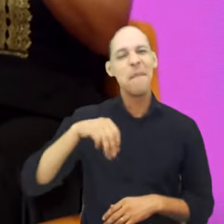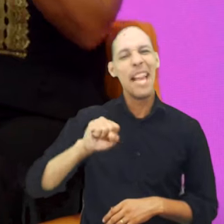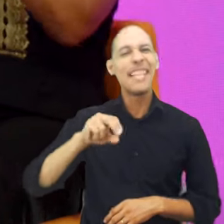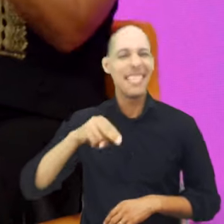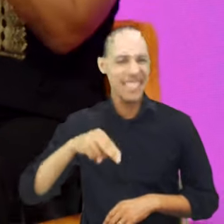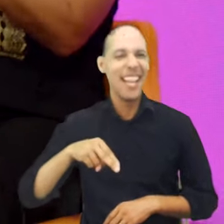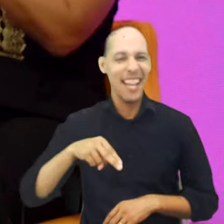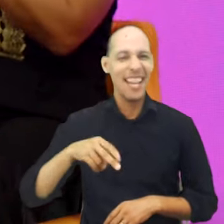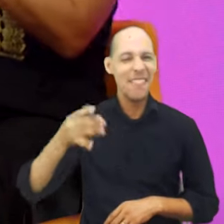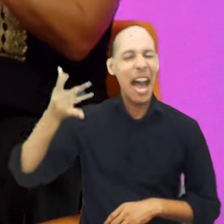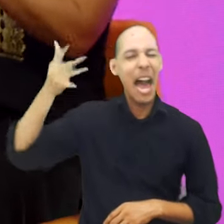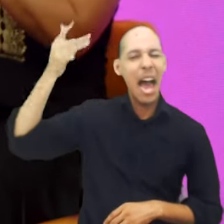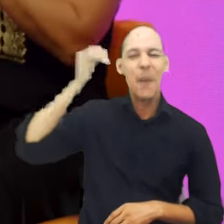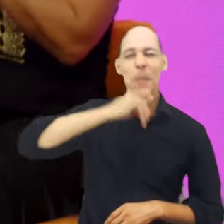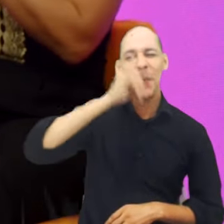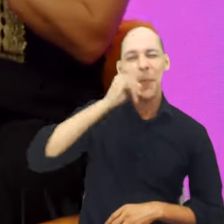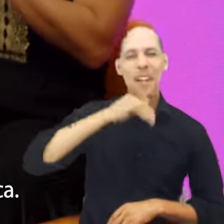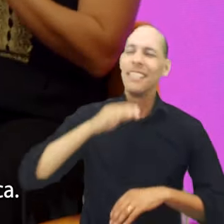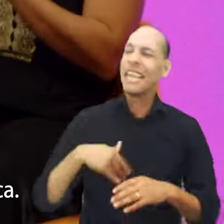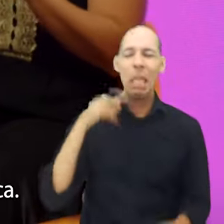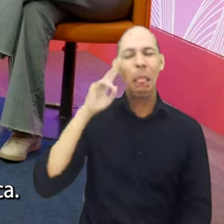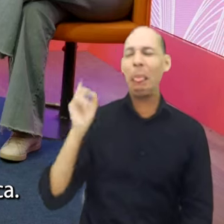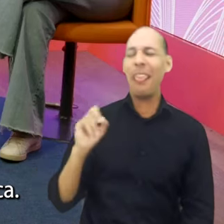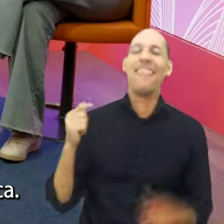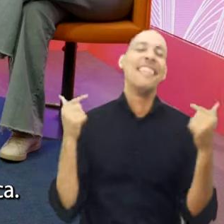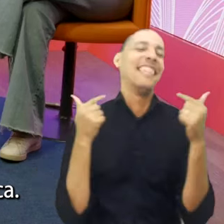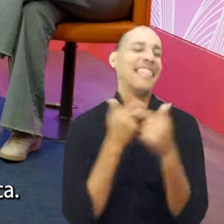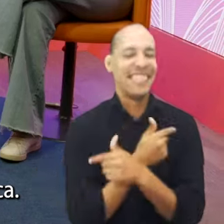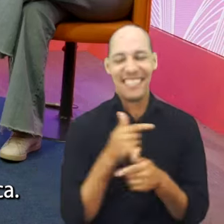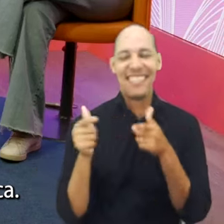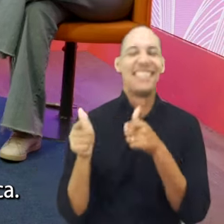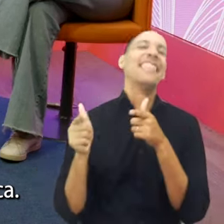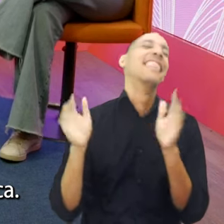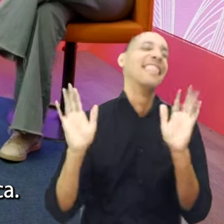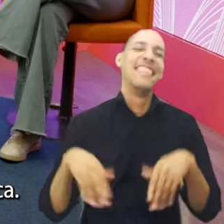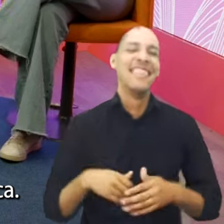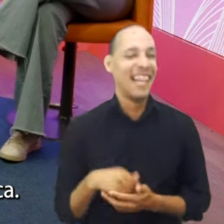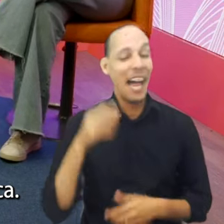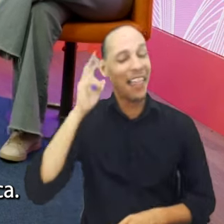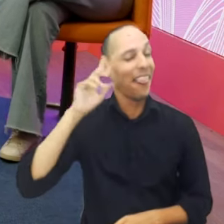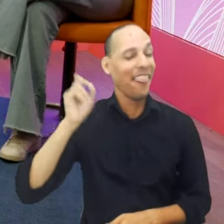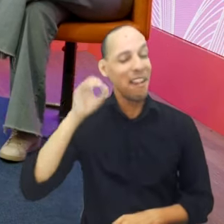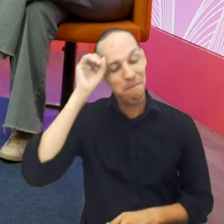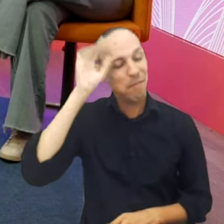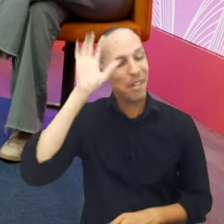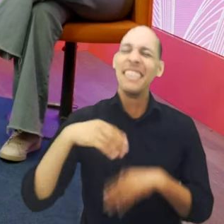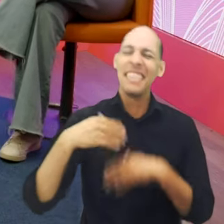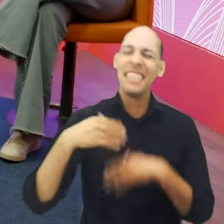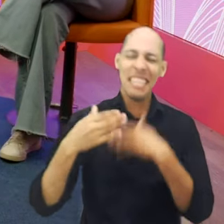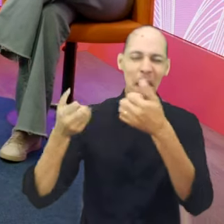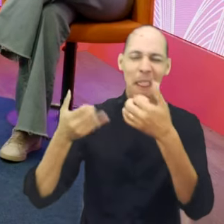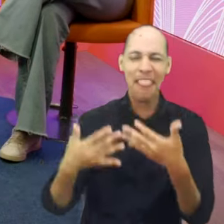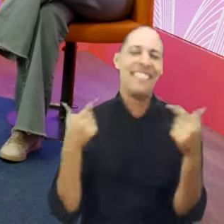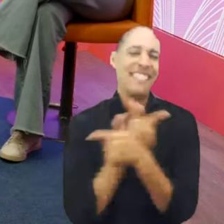MSN, né? Aquele coisa bem antiga. Eu não sei, eu não lembro disso. Ainda bem que sou só eu nessa época. Não é da minha época. Ai, desculpa. Depois você descreve